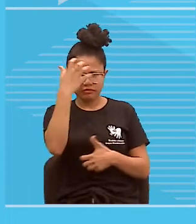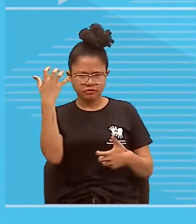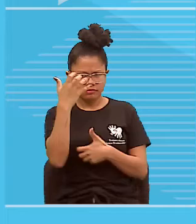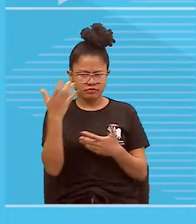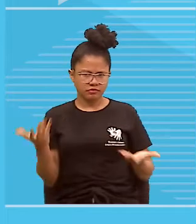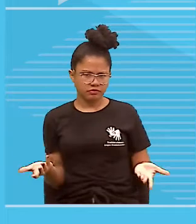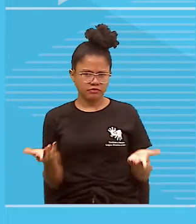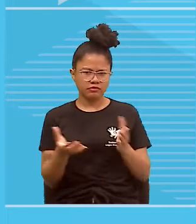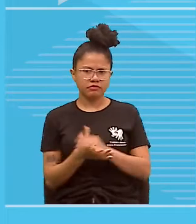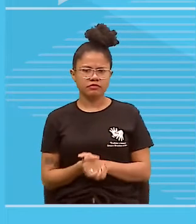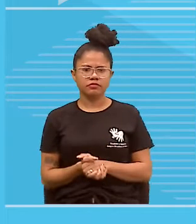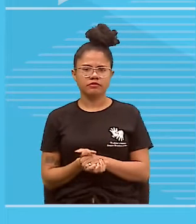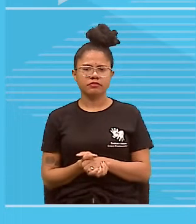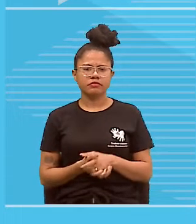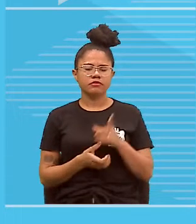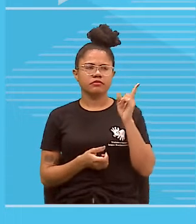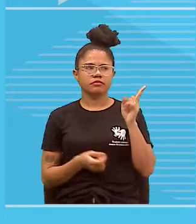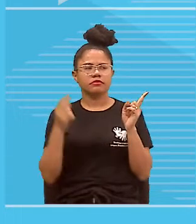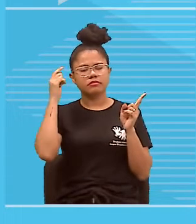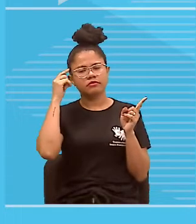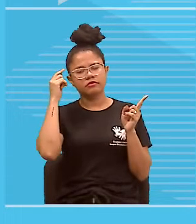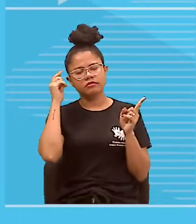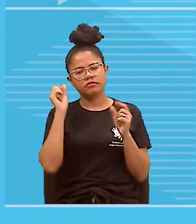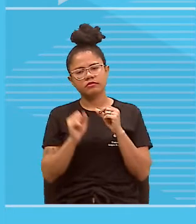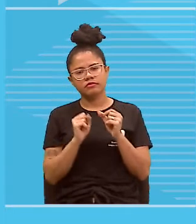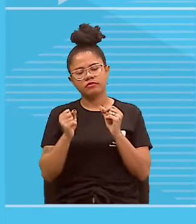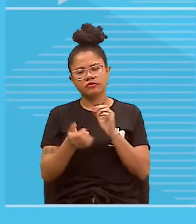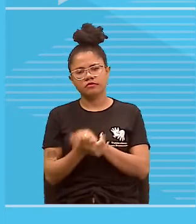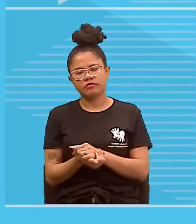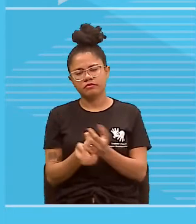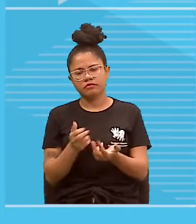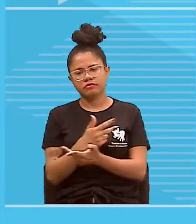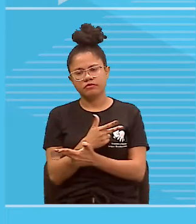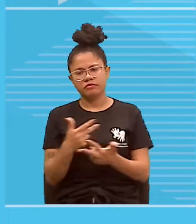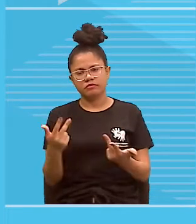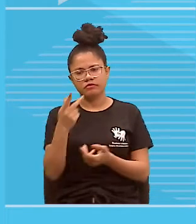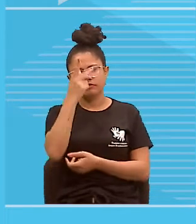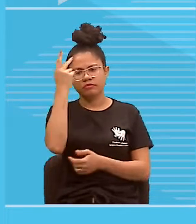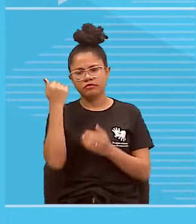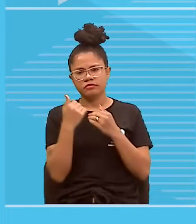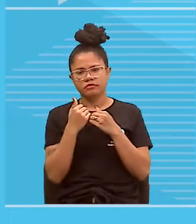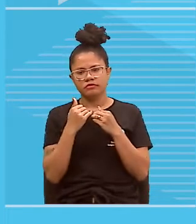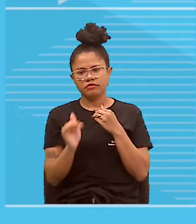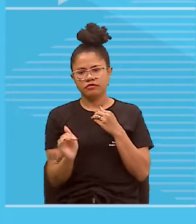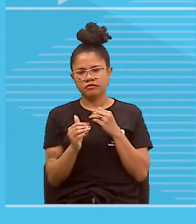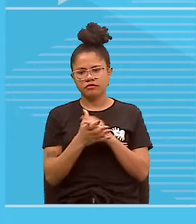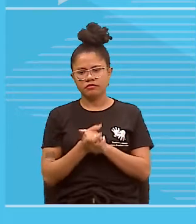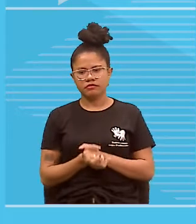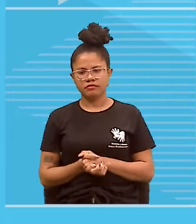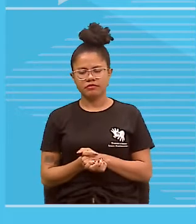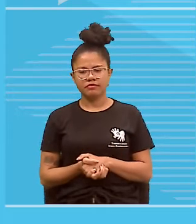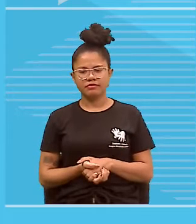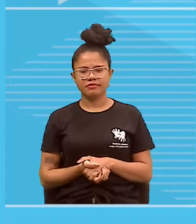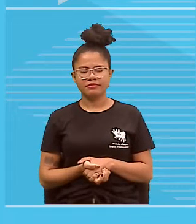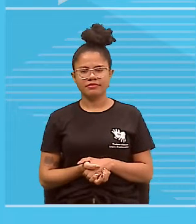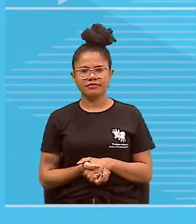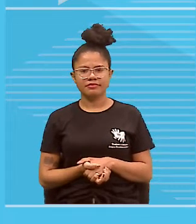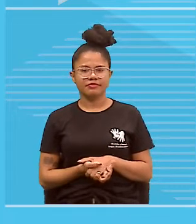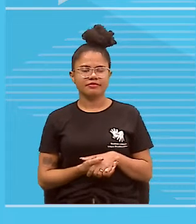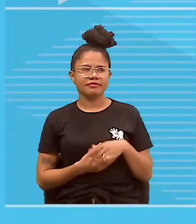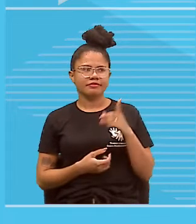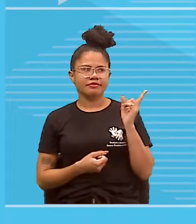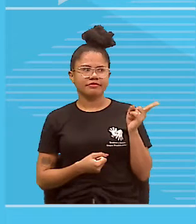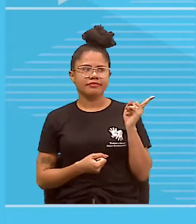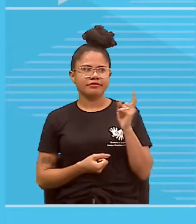bem assim né esse erro faz com que muita gente Negue a Teoria da Evolução afirmou